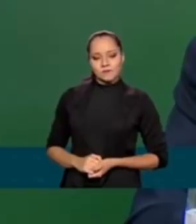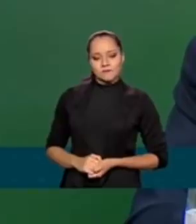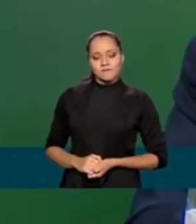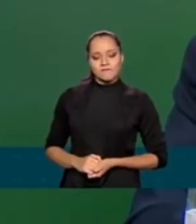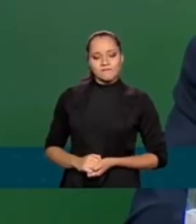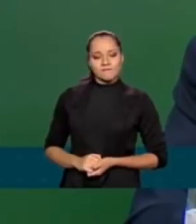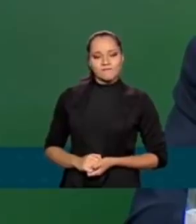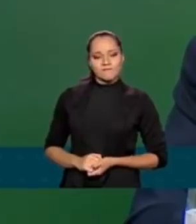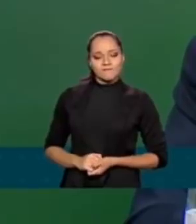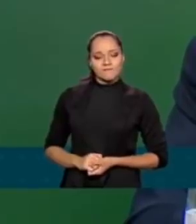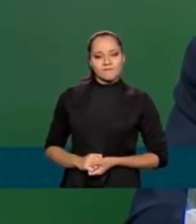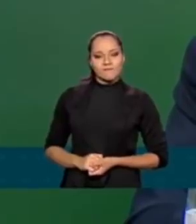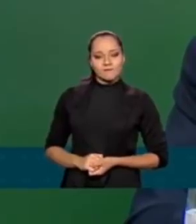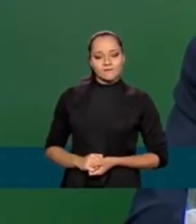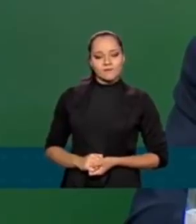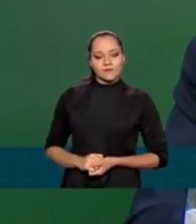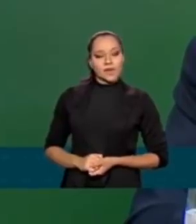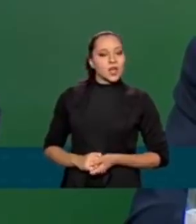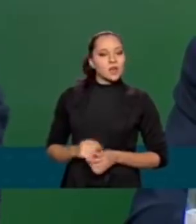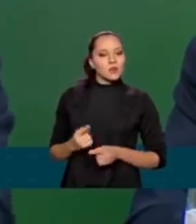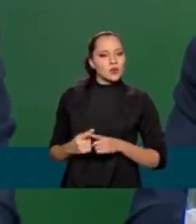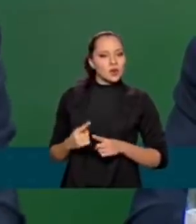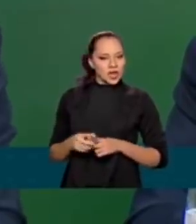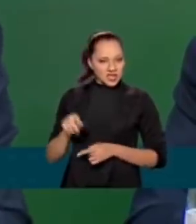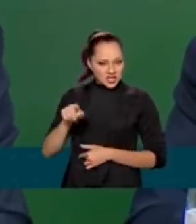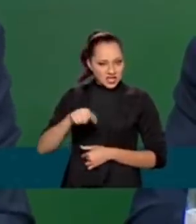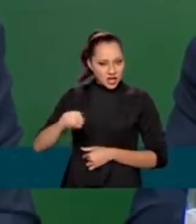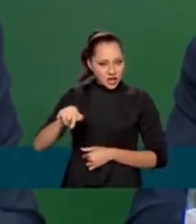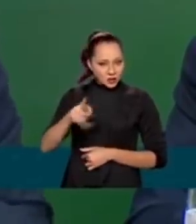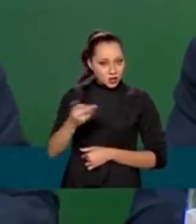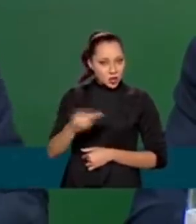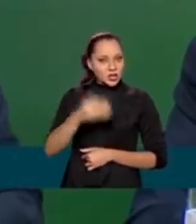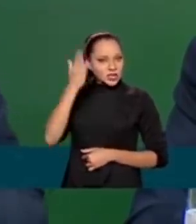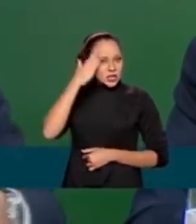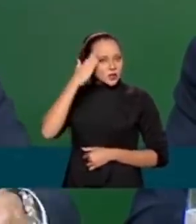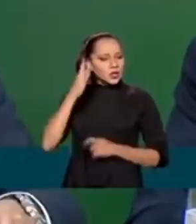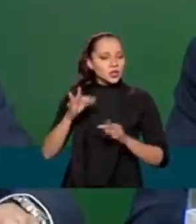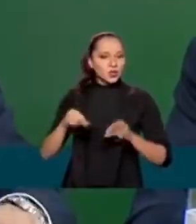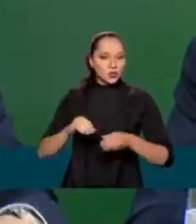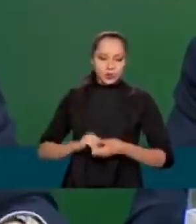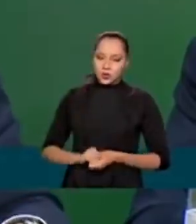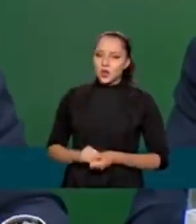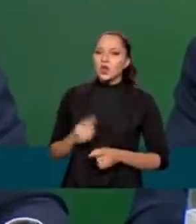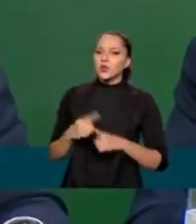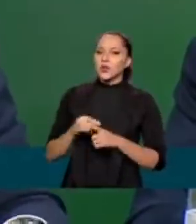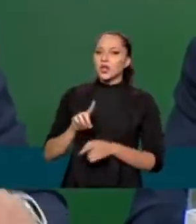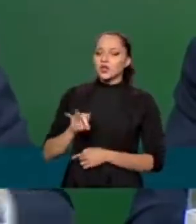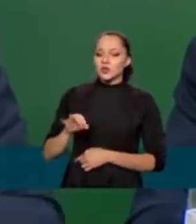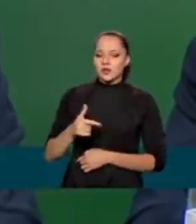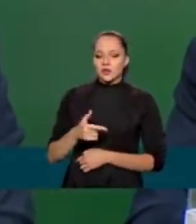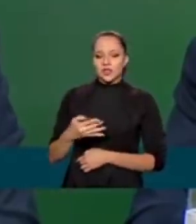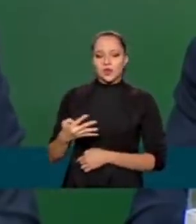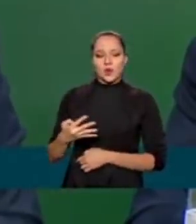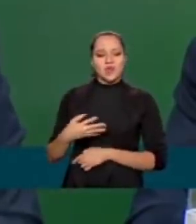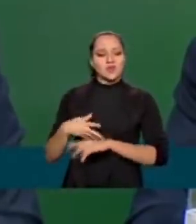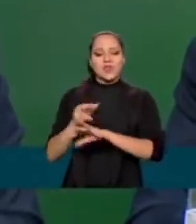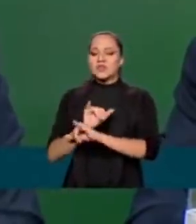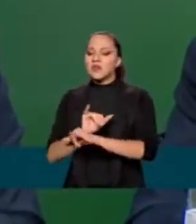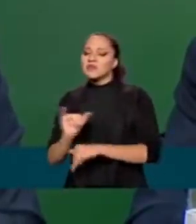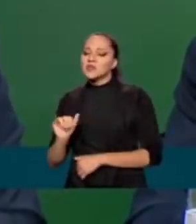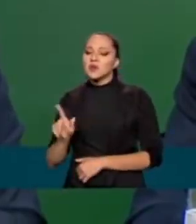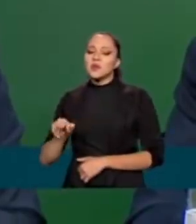E por que é que, se ele sabia de tudo isto, no dia 24, ele não disse ao seu